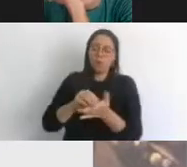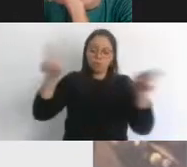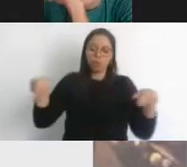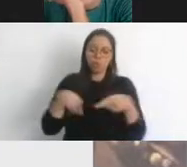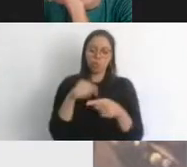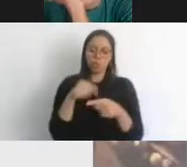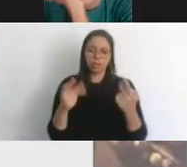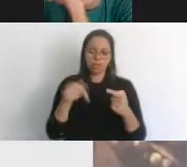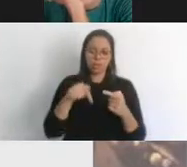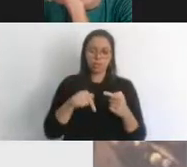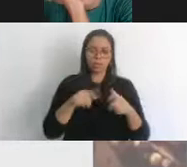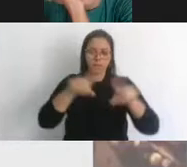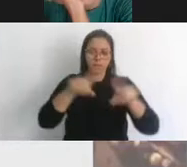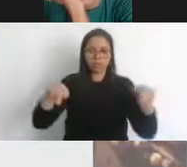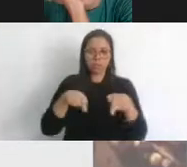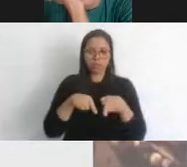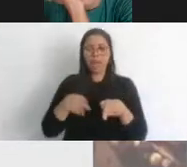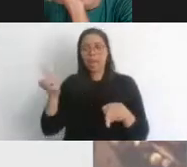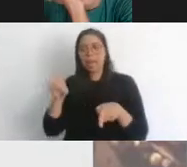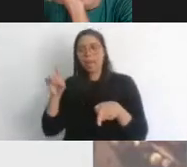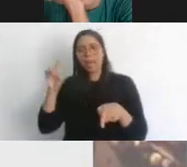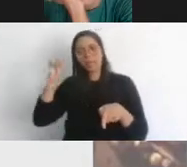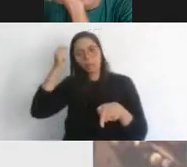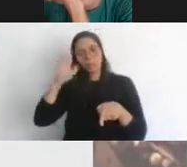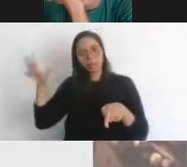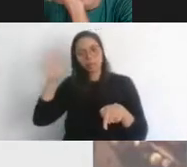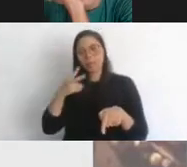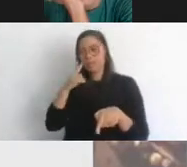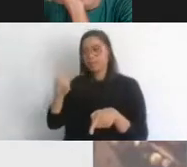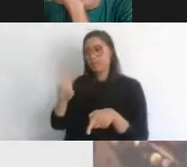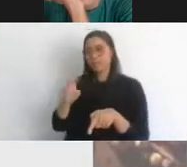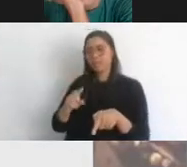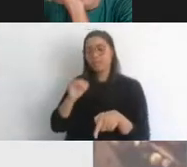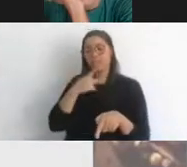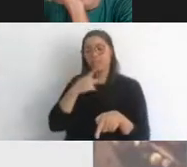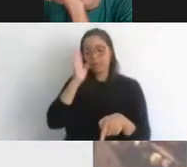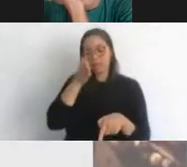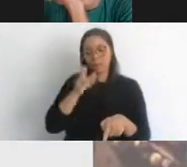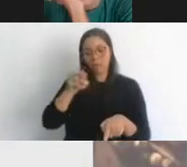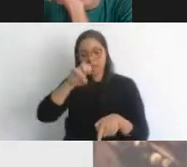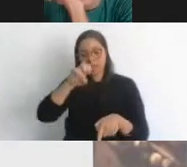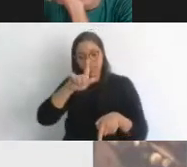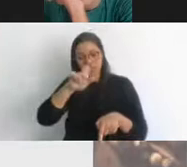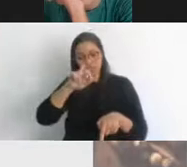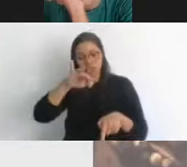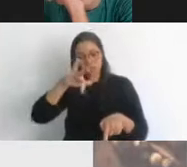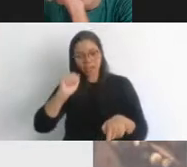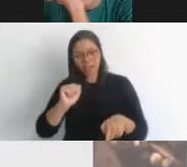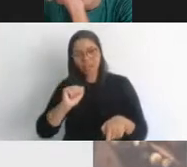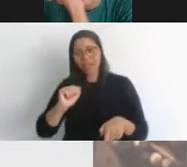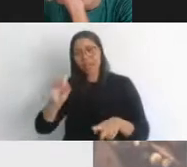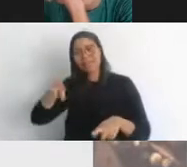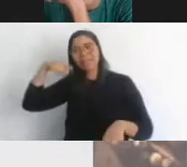porto africano em um algum Porto africano que nesse momento a gente ação de Nigéria e é que depois você